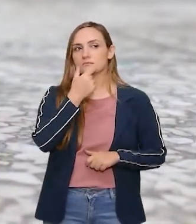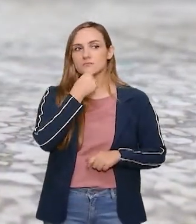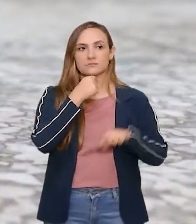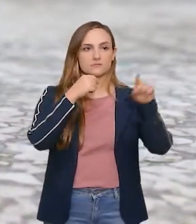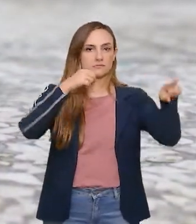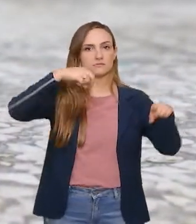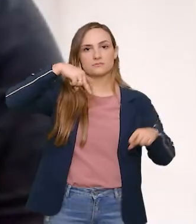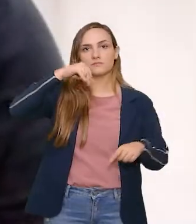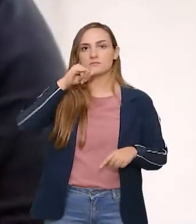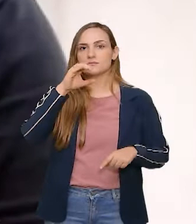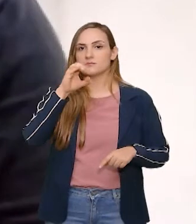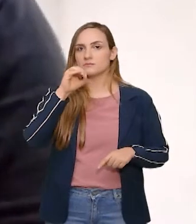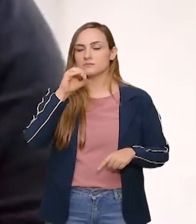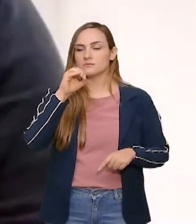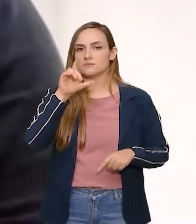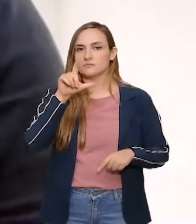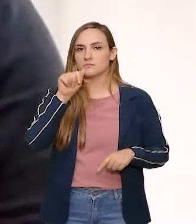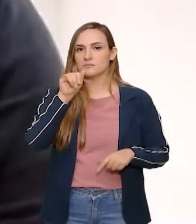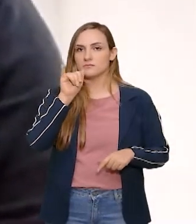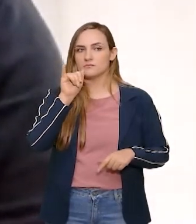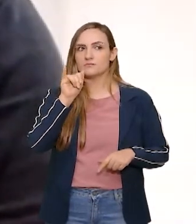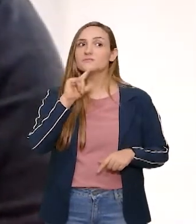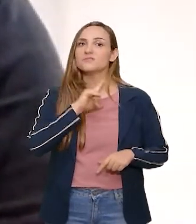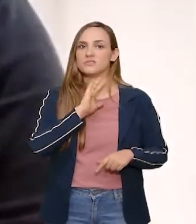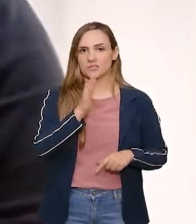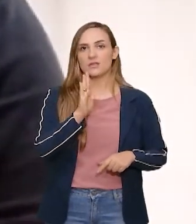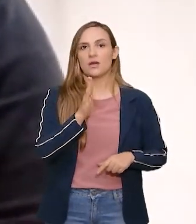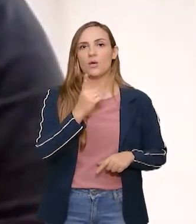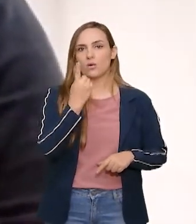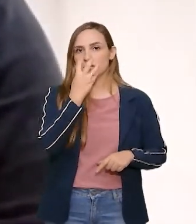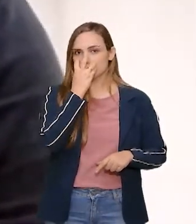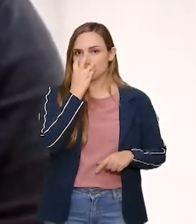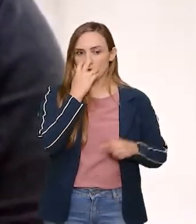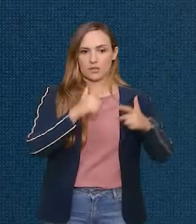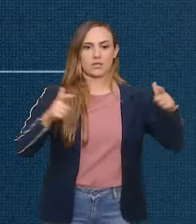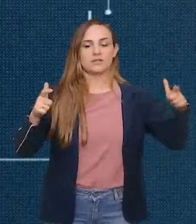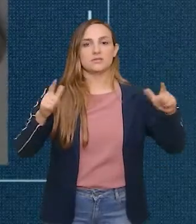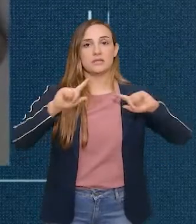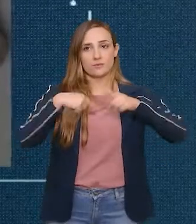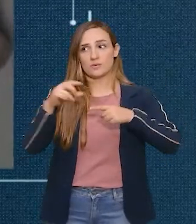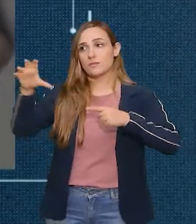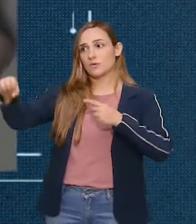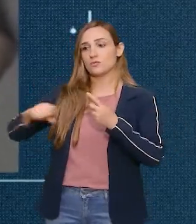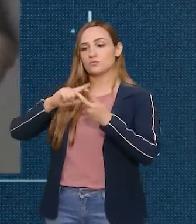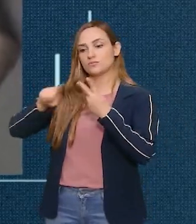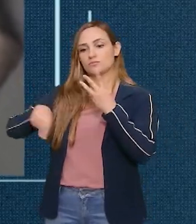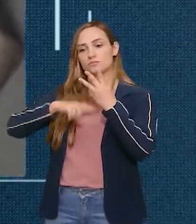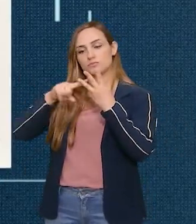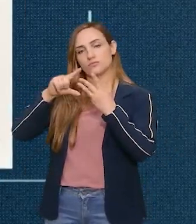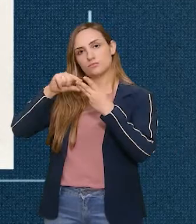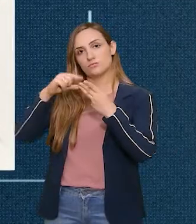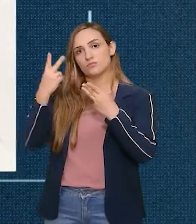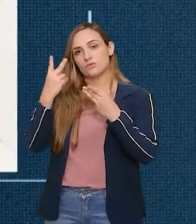No Distrito Federal, Nicolai já tinha um cachorro de grande porte quando decidiu aumentar a família.